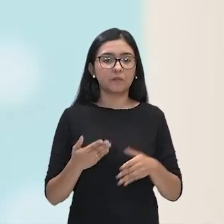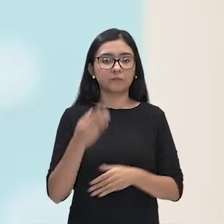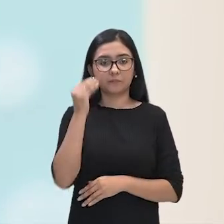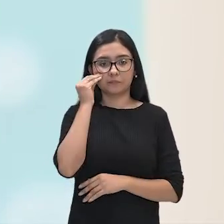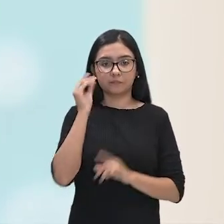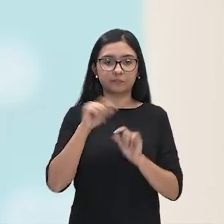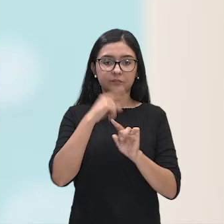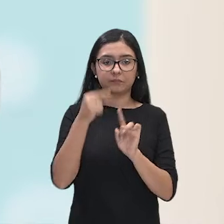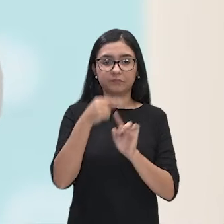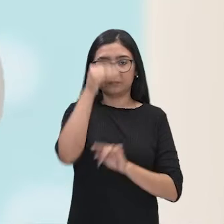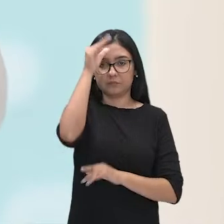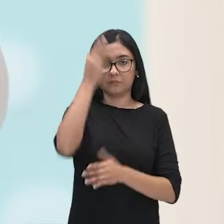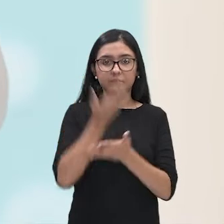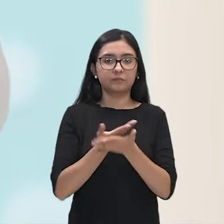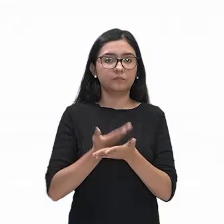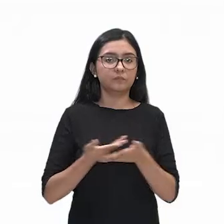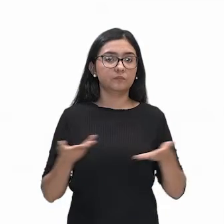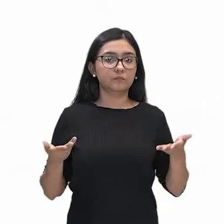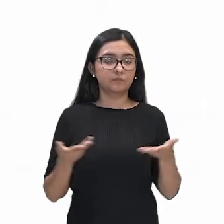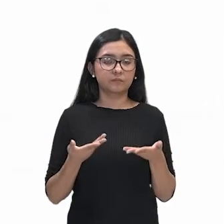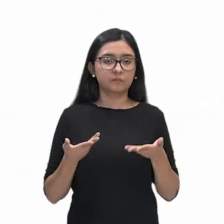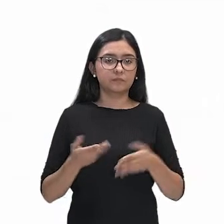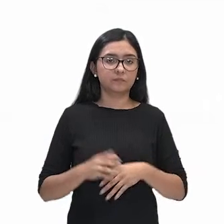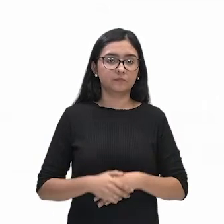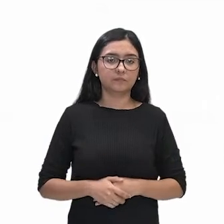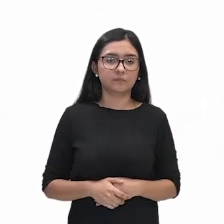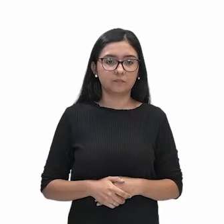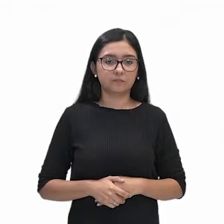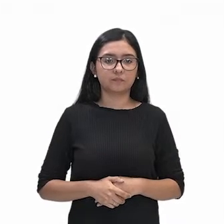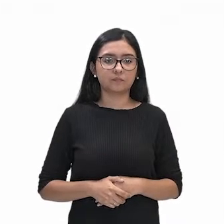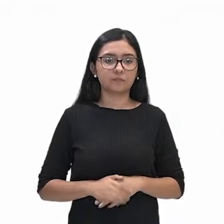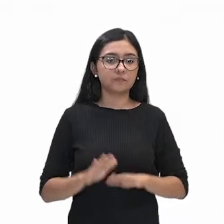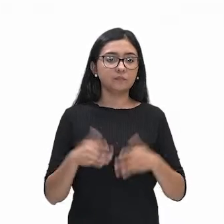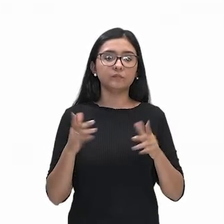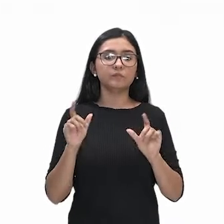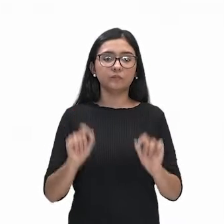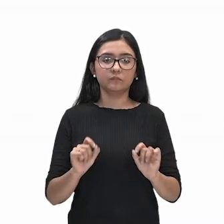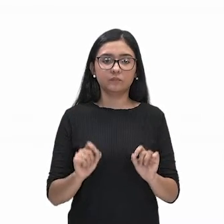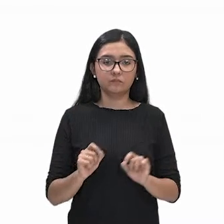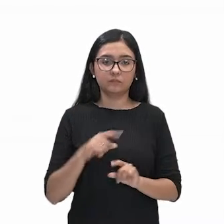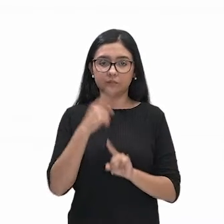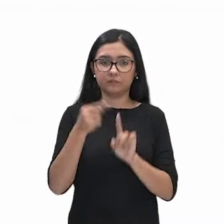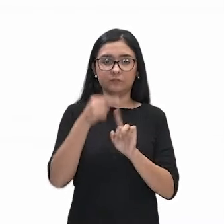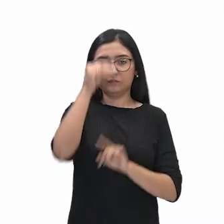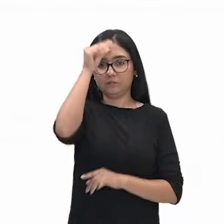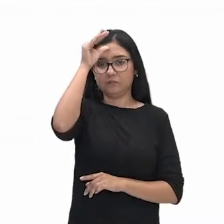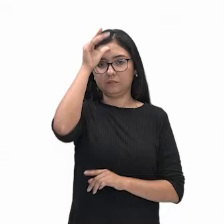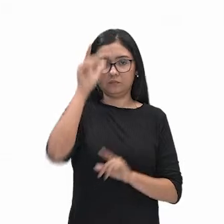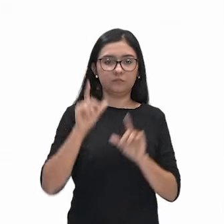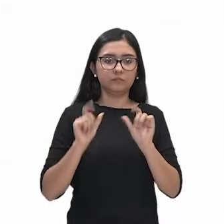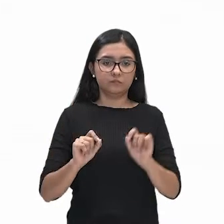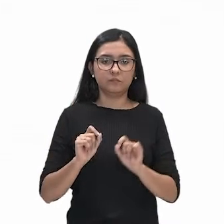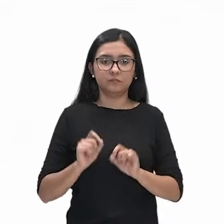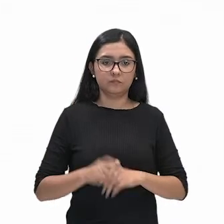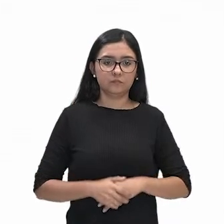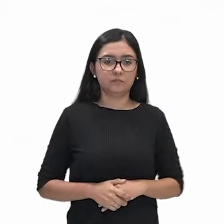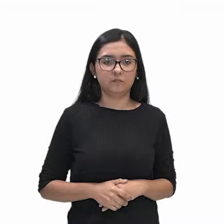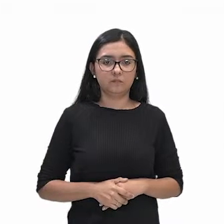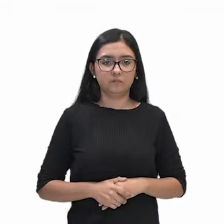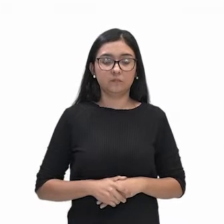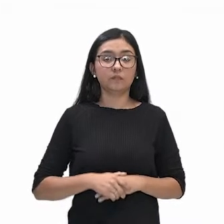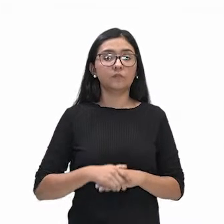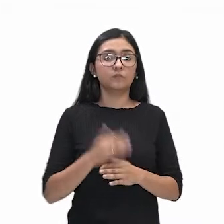conhecer o objeto de conhecimento da nossa aula? Então, temos como objeto de conhecimento da